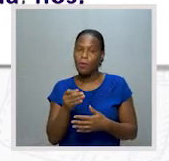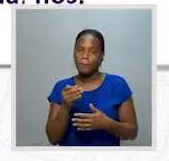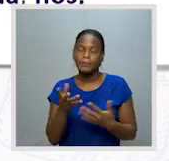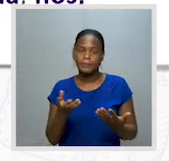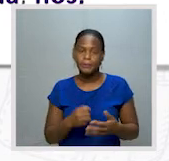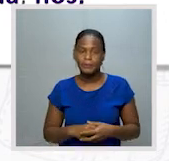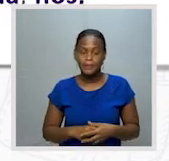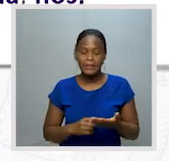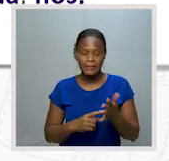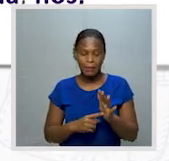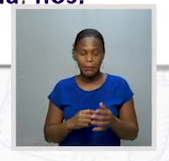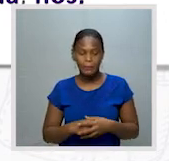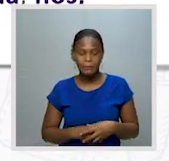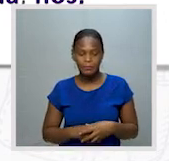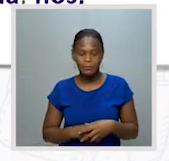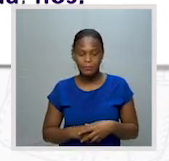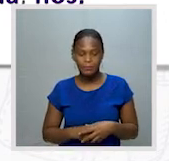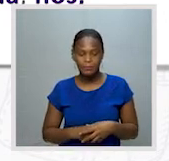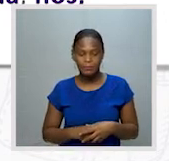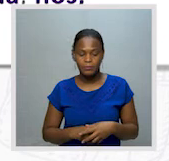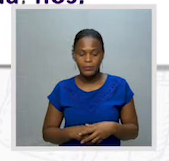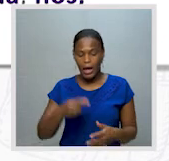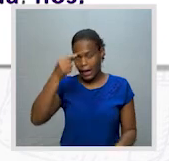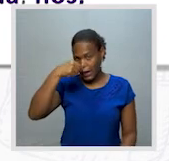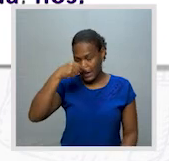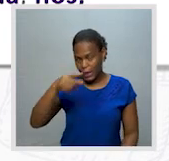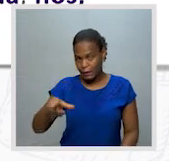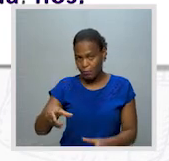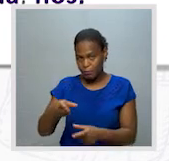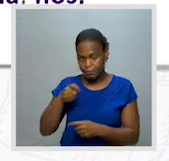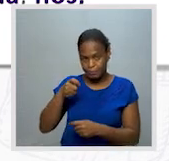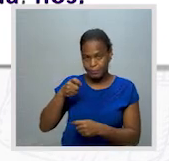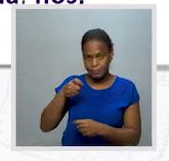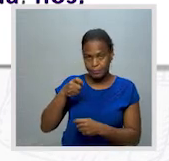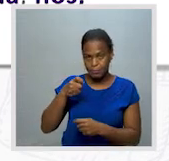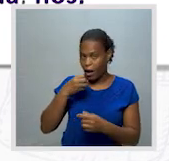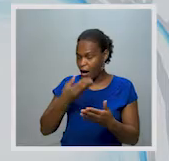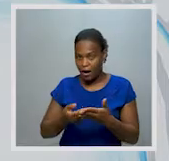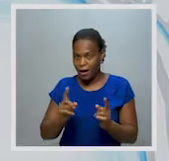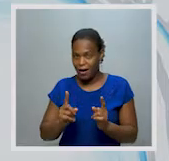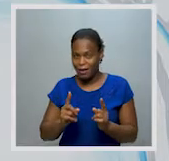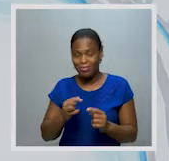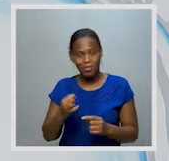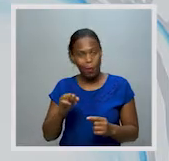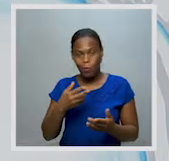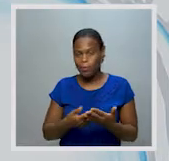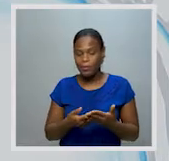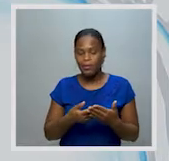mencionados. Exemplo, seguremos a caneta para não cair. Então